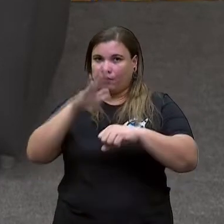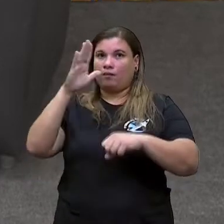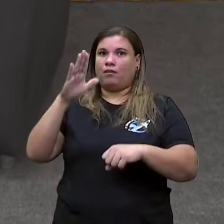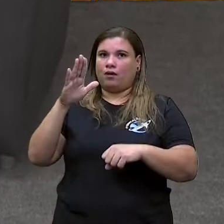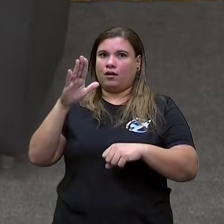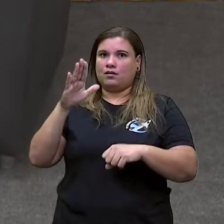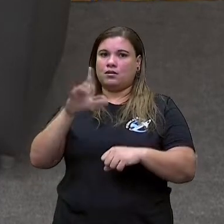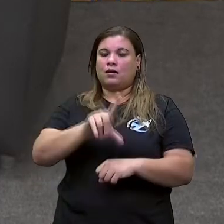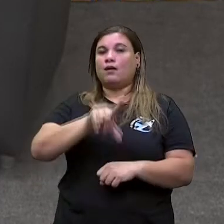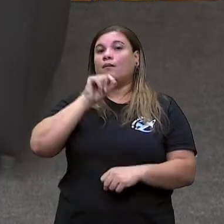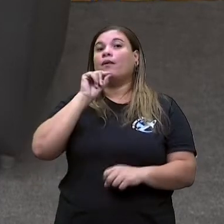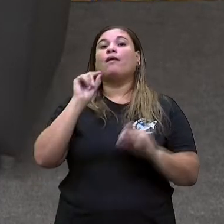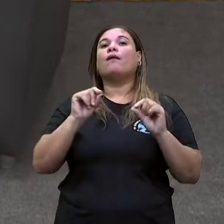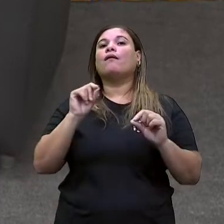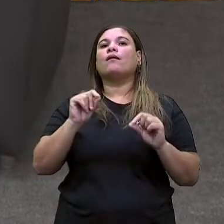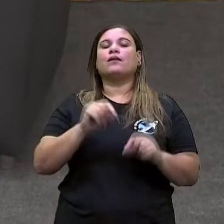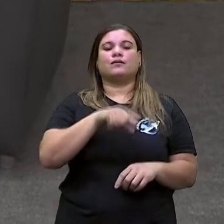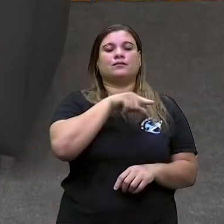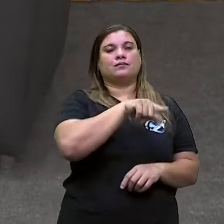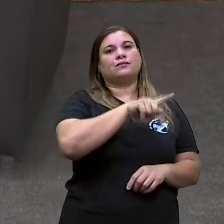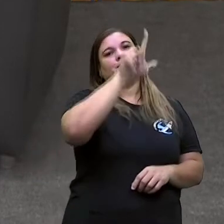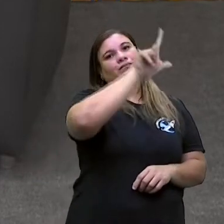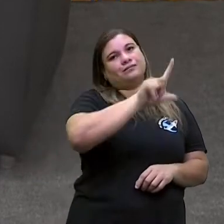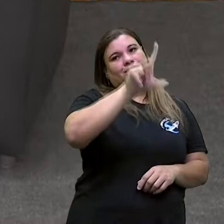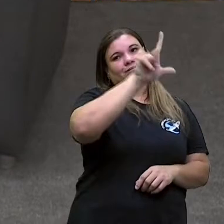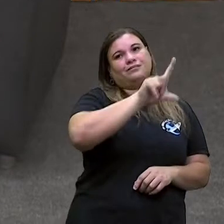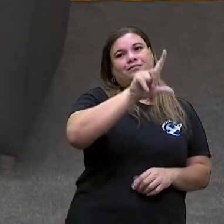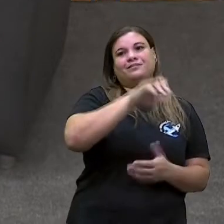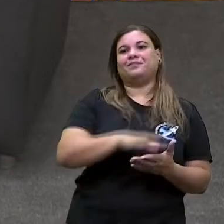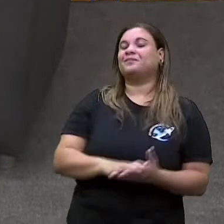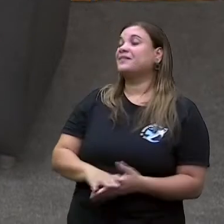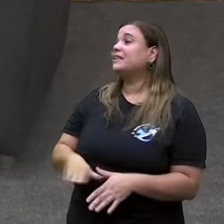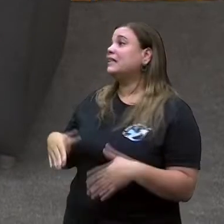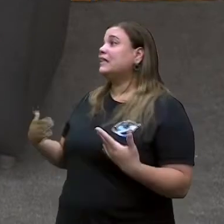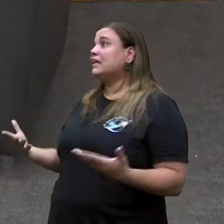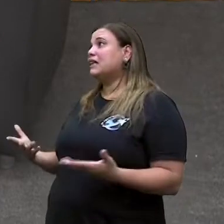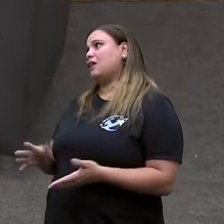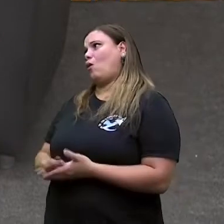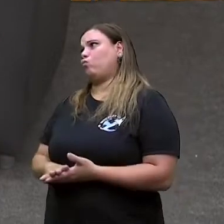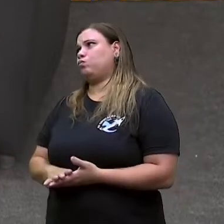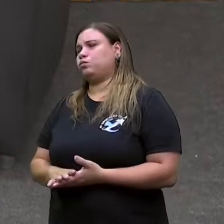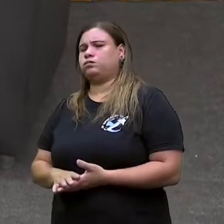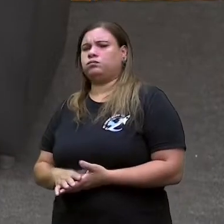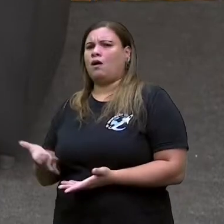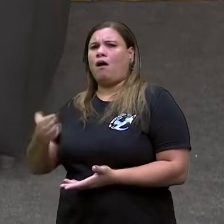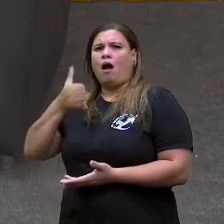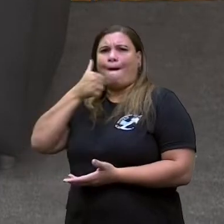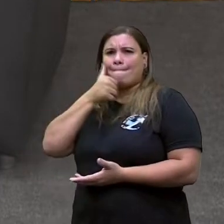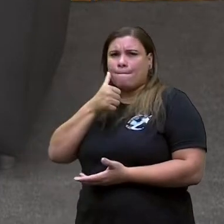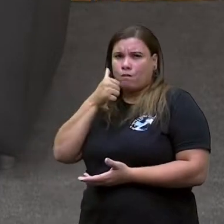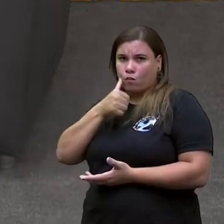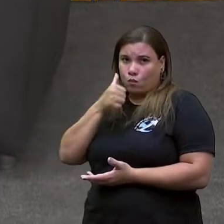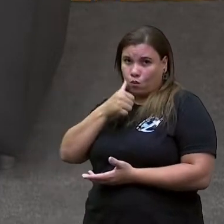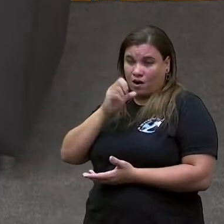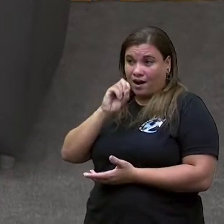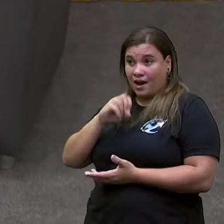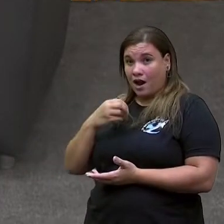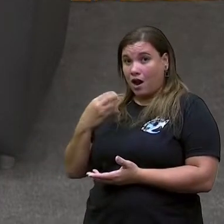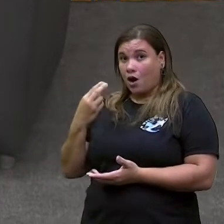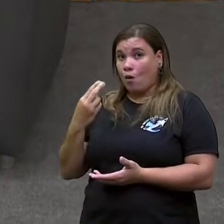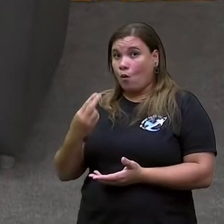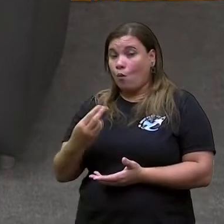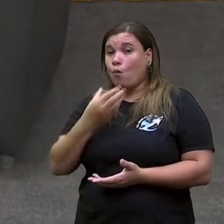também, né? Entendi. Agora a pergunta que não quer calar. Aí. Quem lê mais? Os homens ou as mulheres? É, essa pergunta é de propósito,